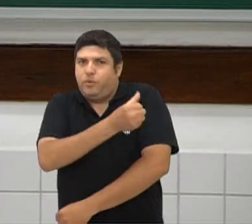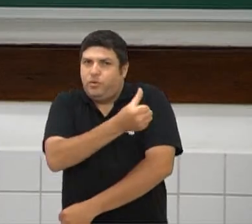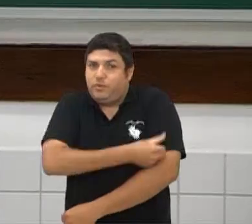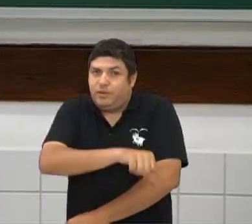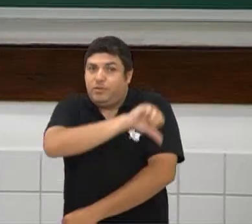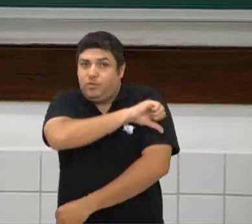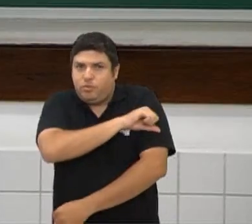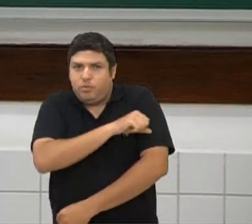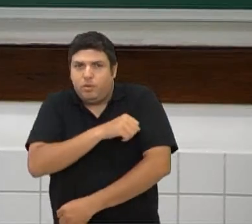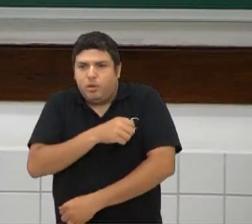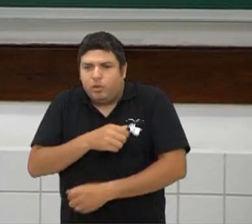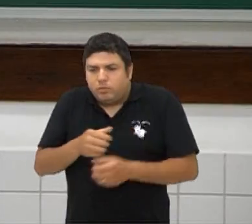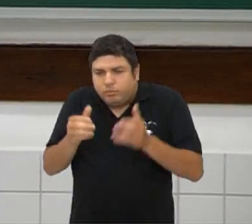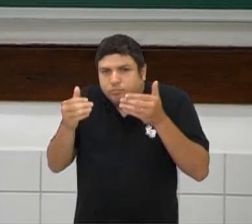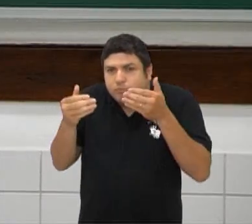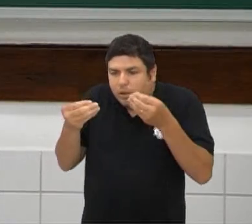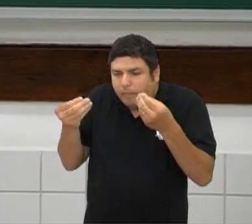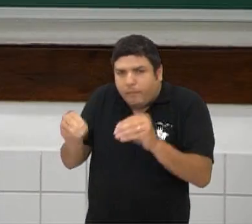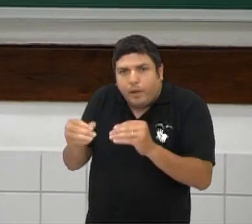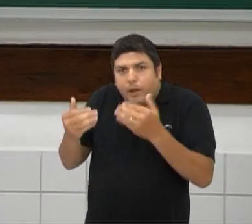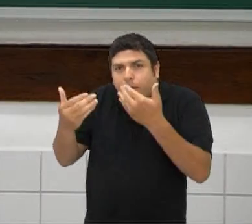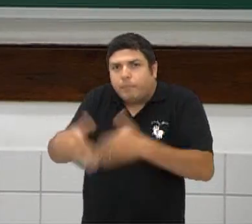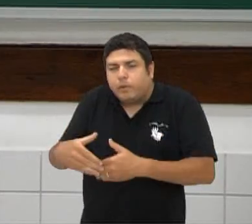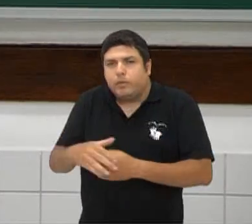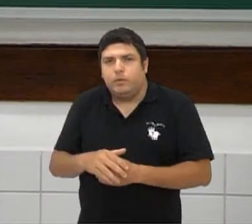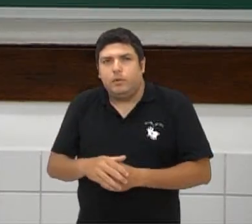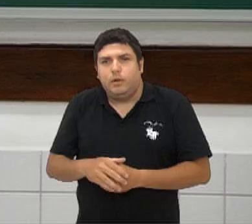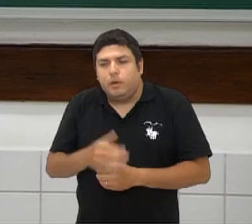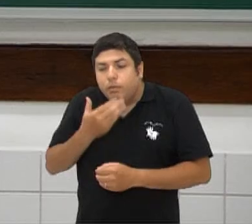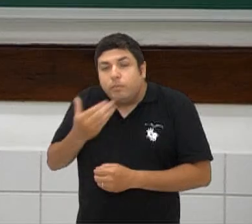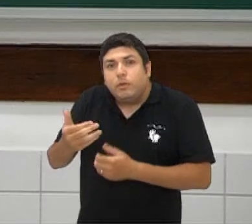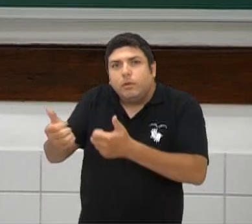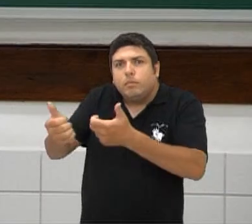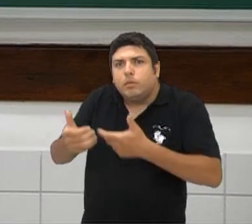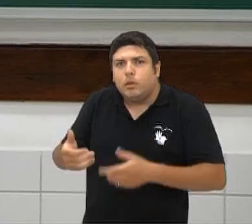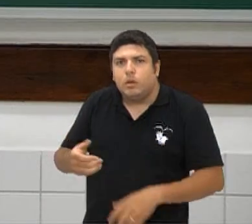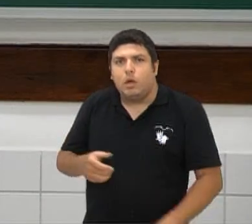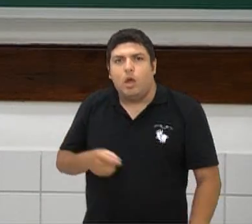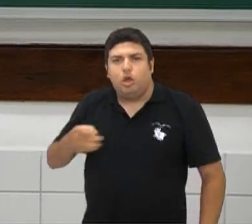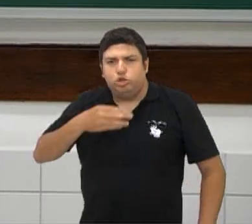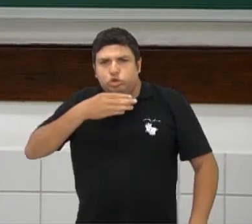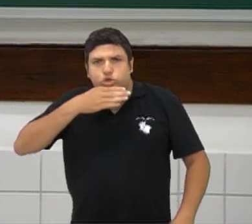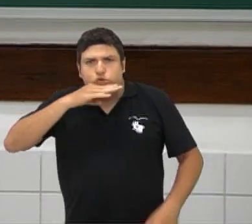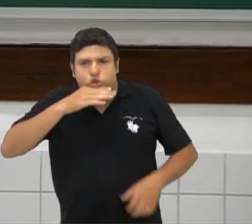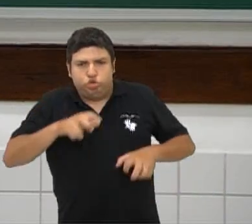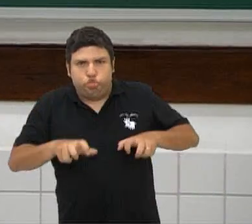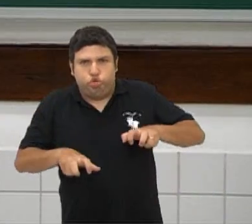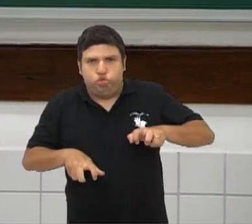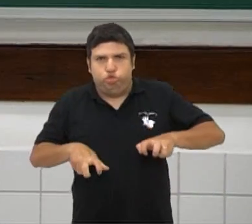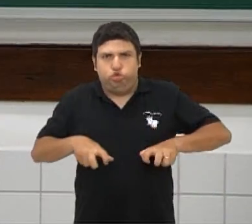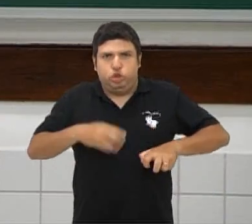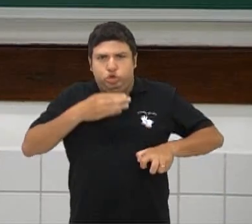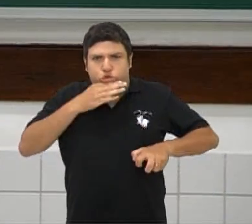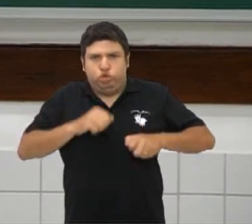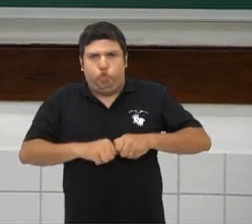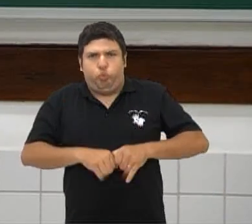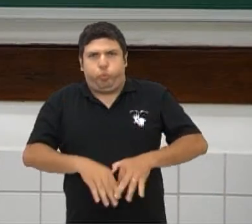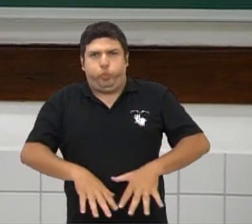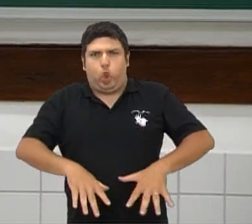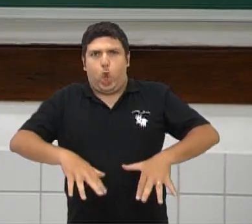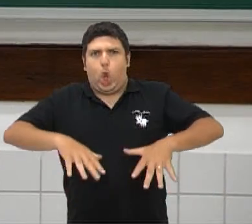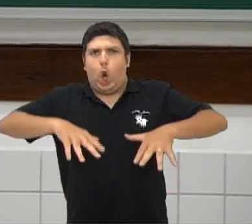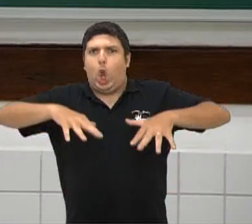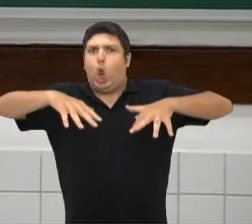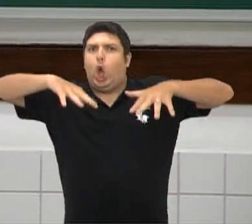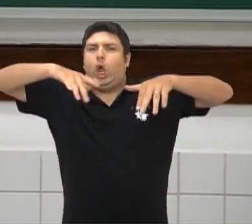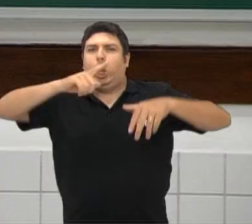para o aluno explicar por quê. E um aluno me respondeu que o dinossauro era um ser tão grande que o xixi dele virou os oceanos. Gente, não é isso que acontece, tá? A